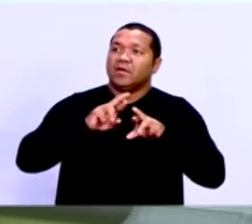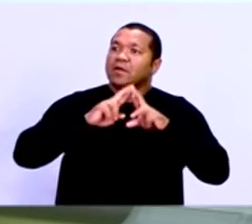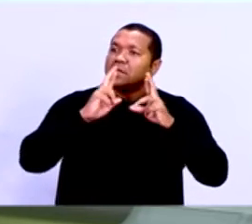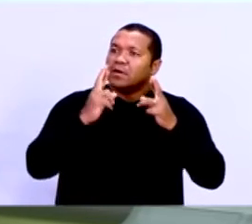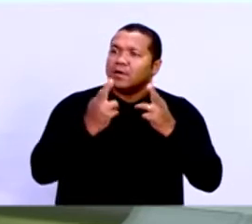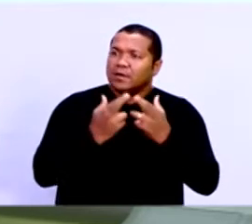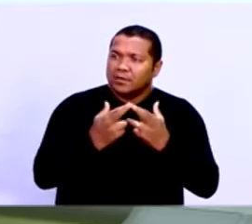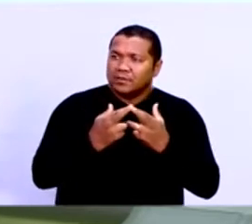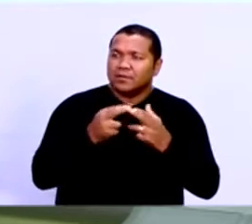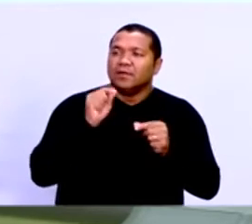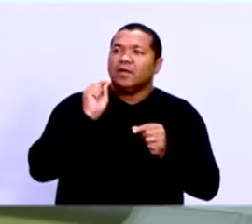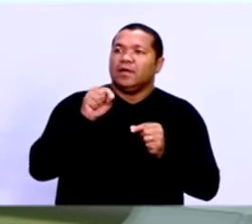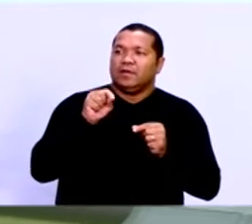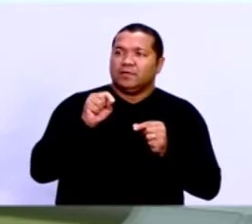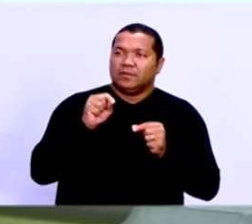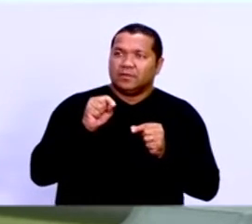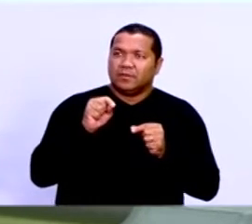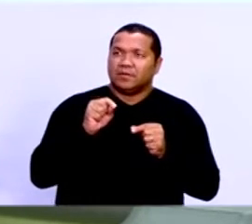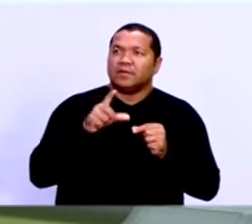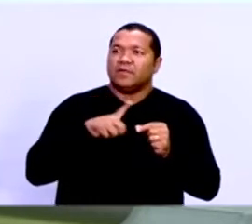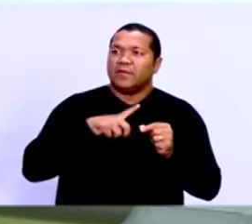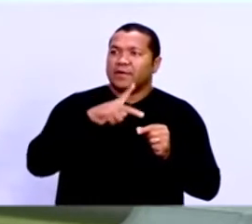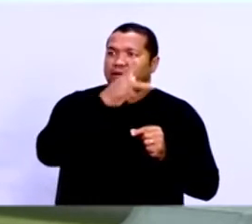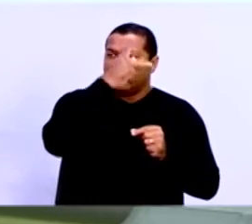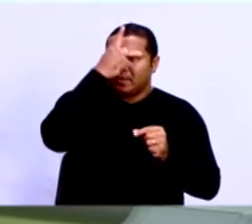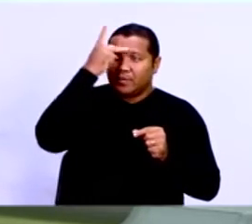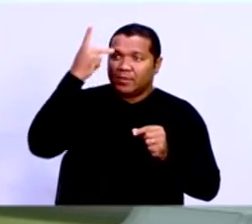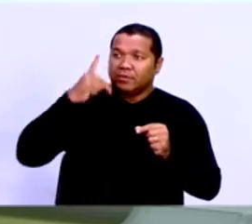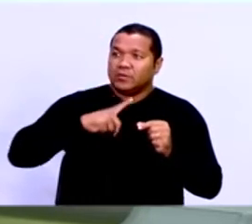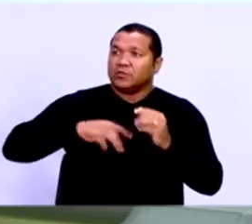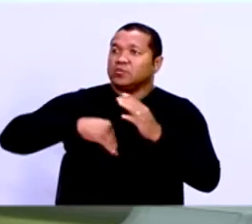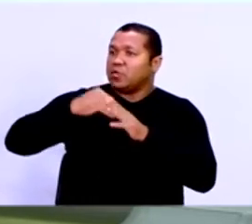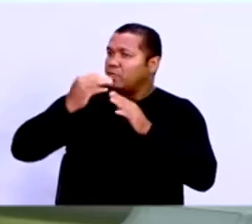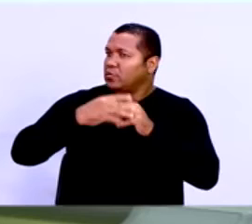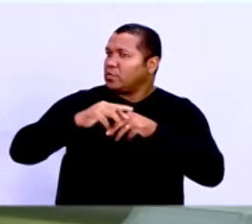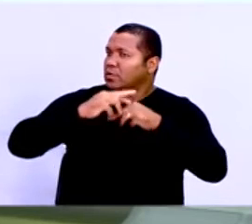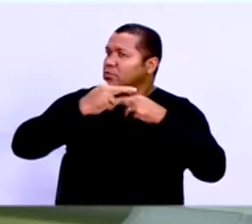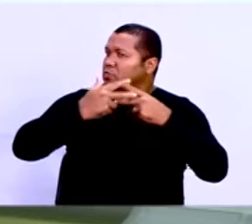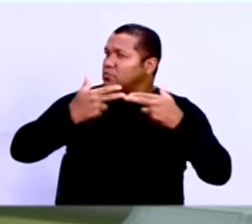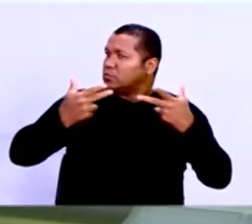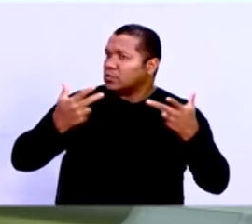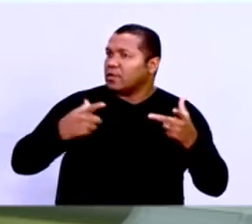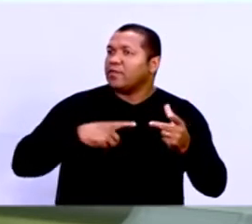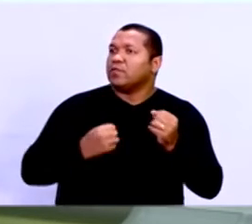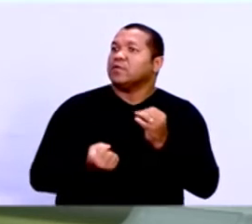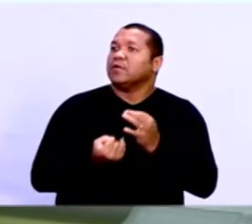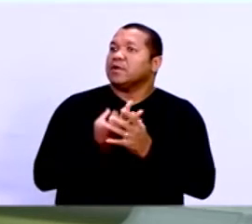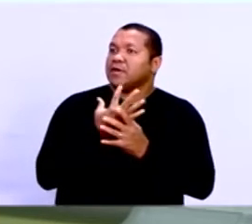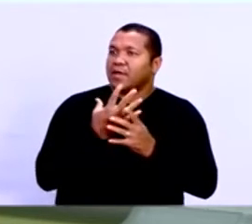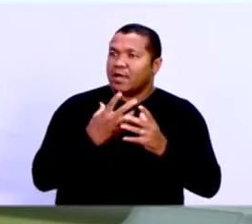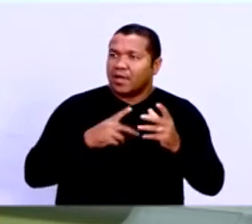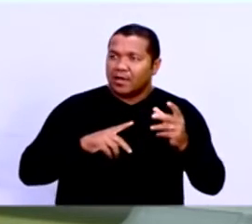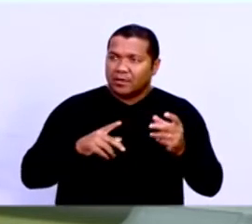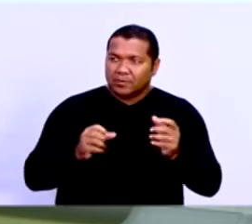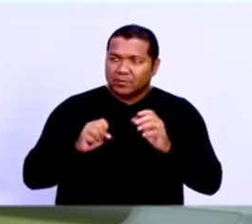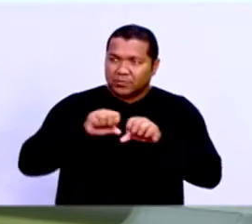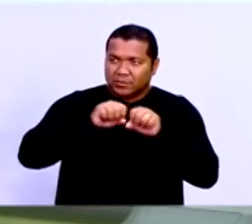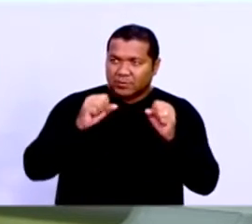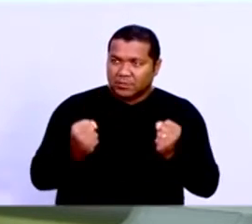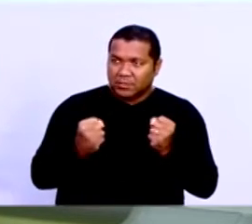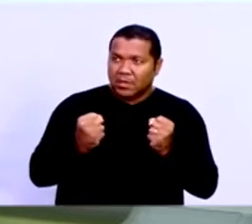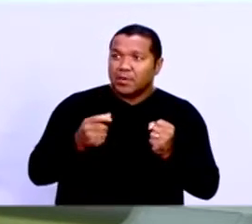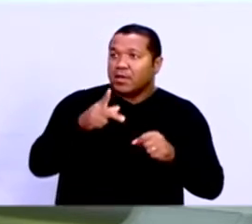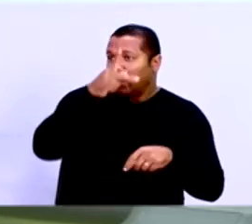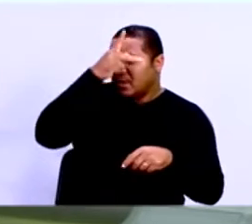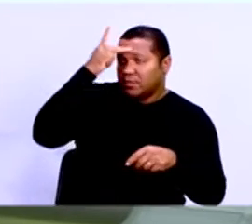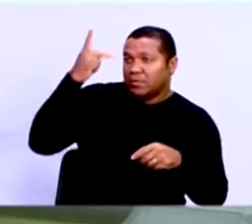essa reunião vai estar o analista desenvolvedor ou e os usuários que vão utilizar tema